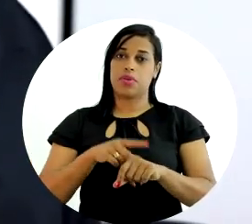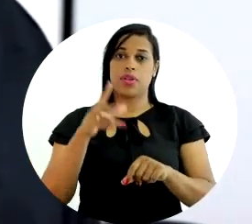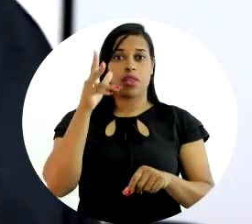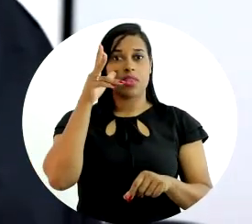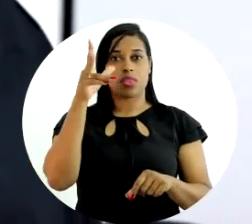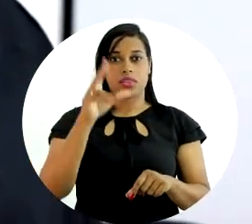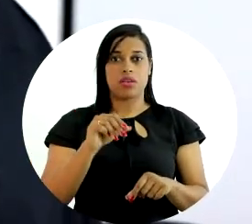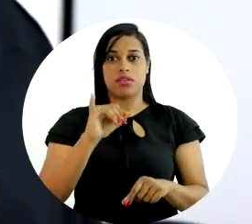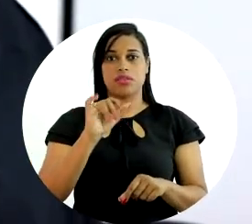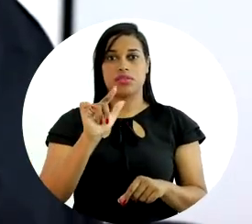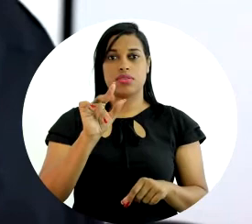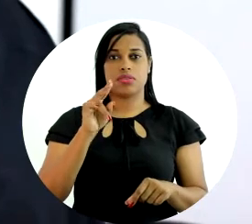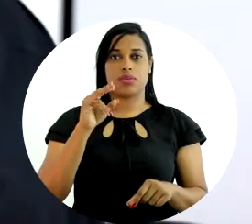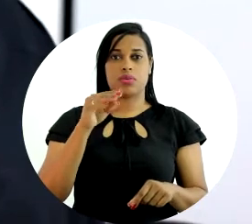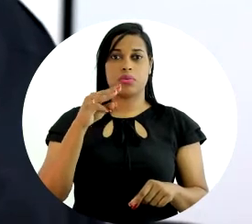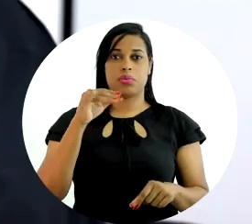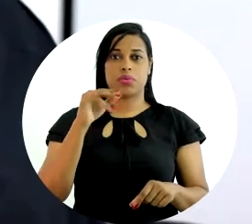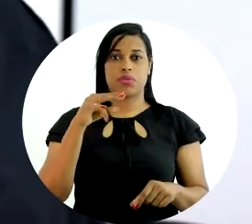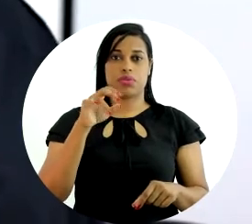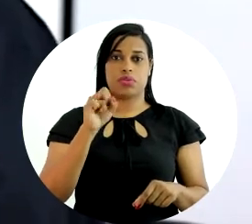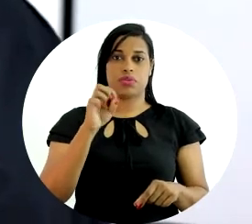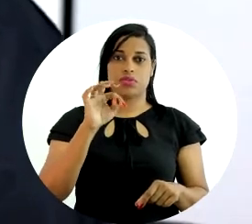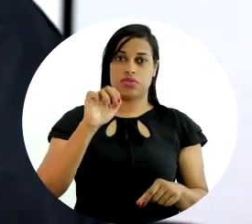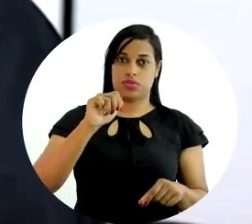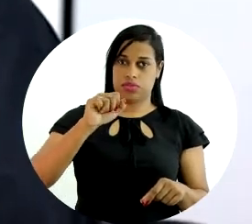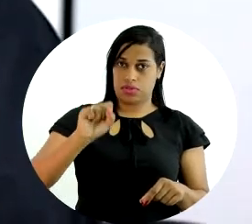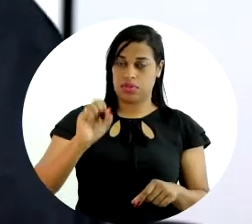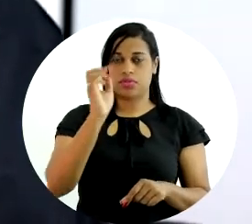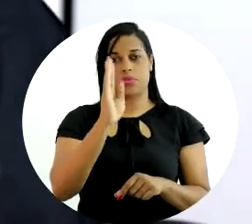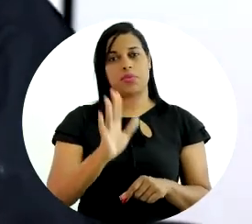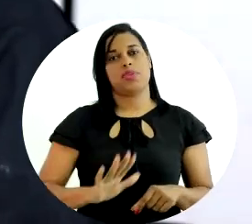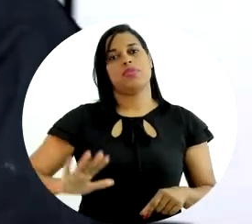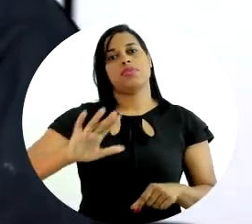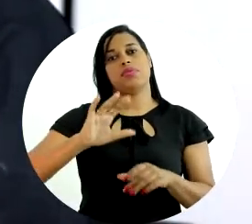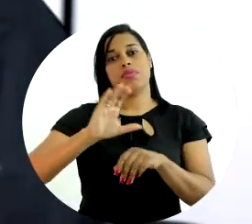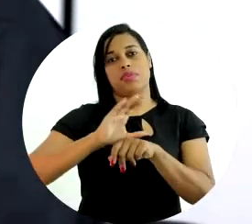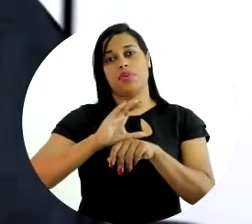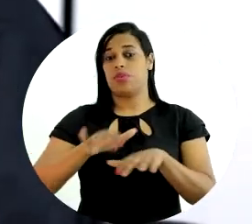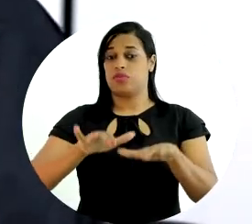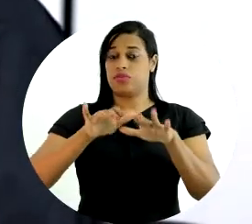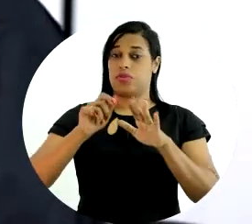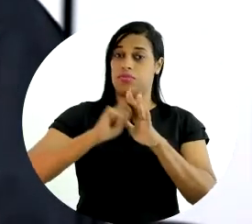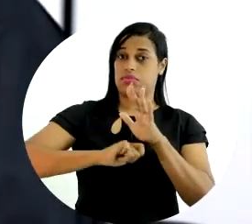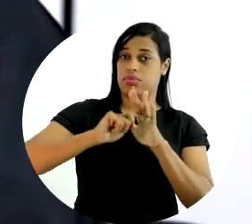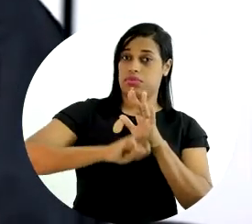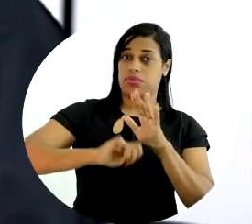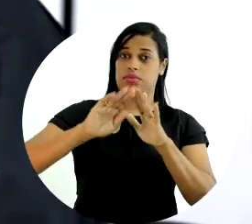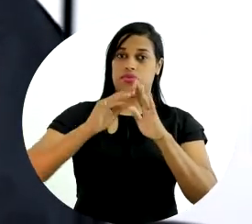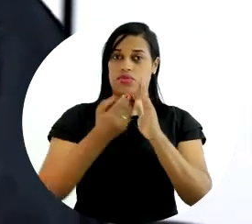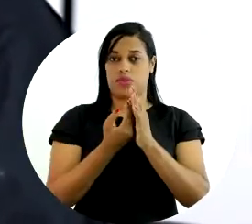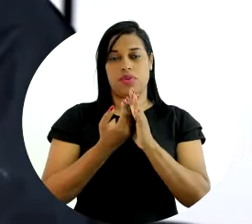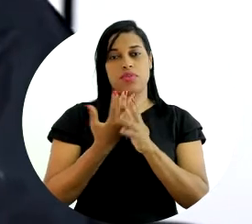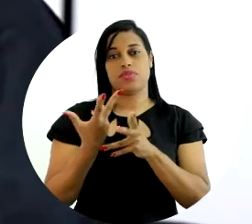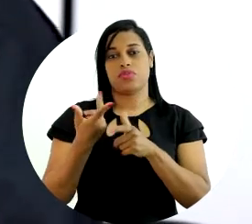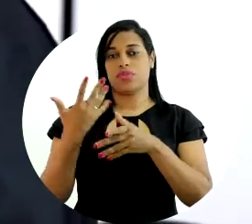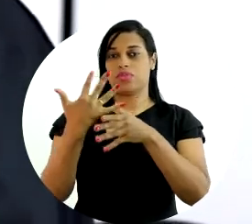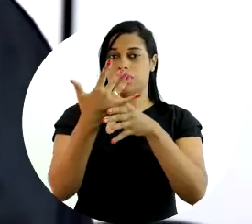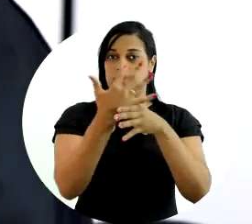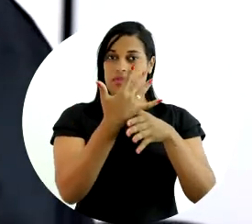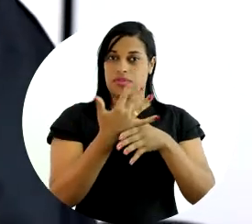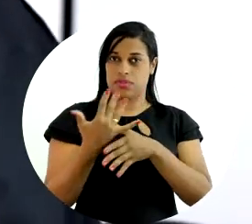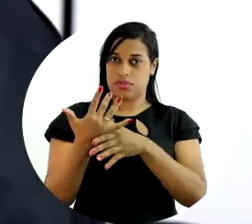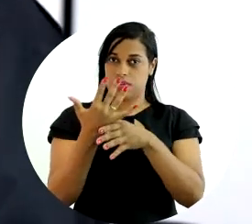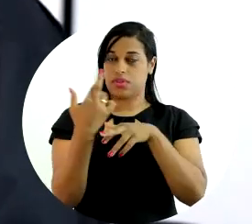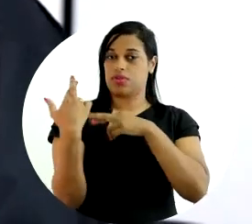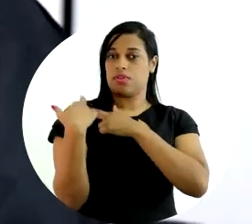em que foi fatalidade não mexi no brasil então a constituição foi colocada a obrigatoriedade da construção de escolas em todas as